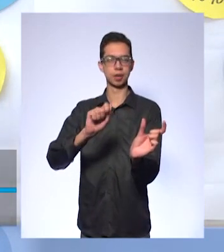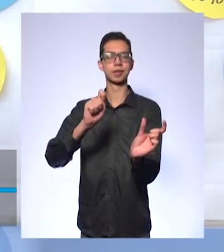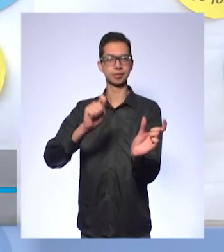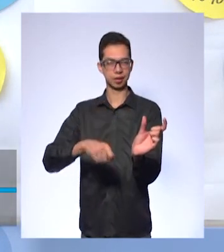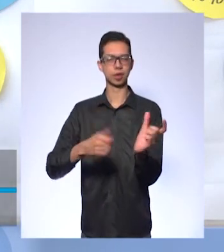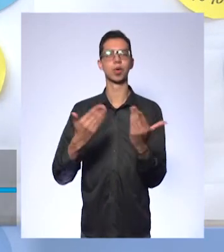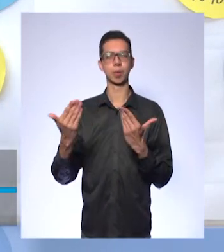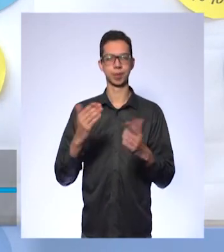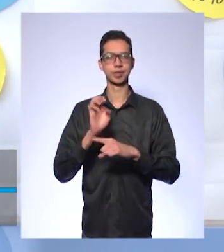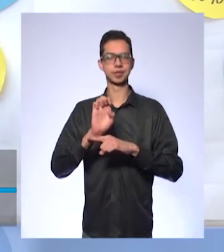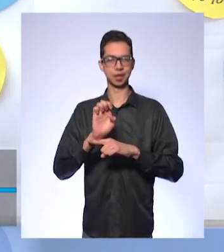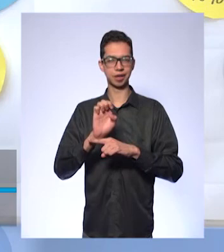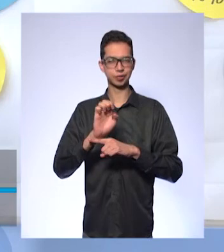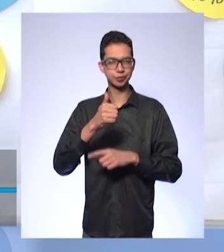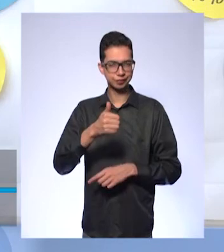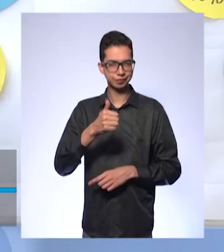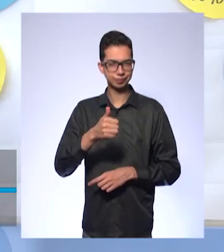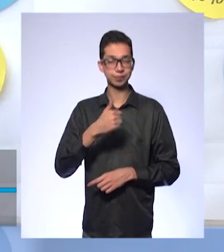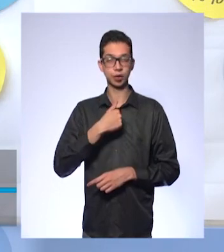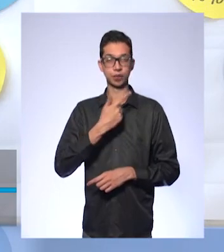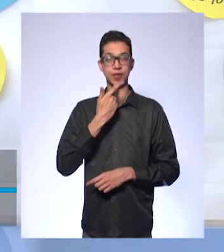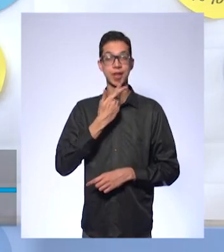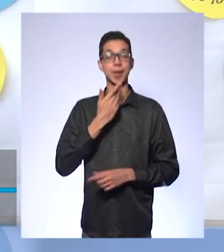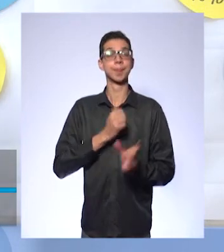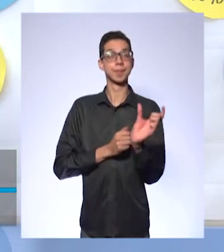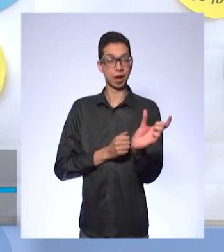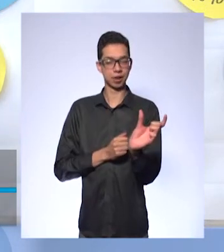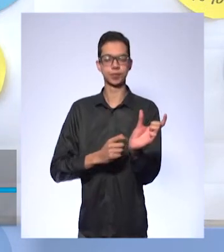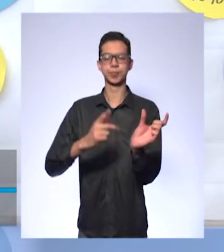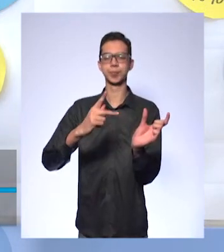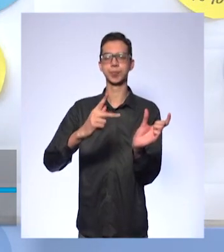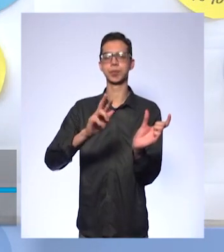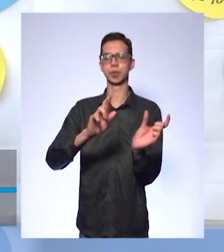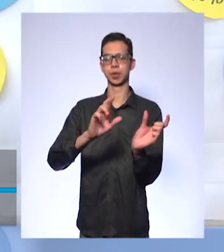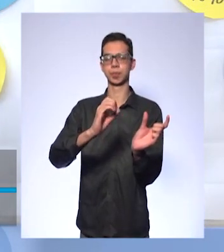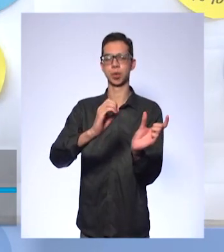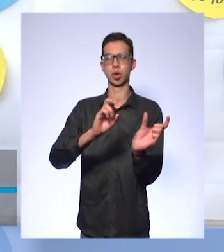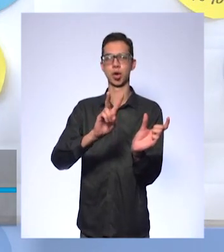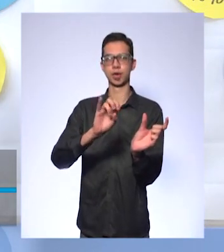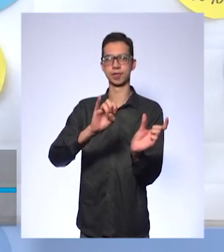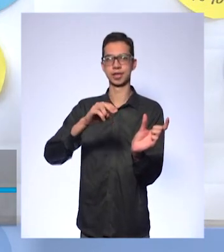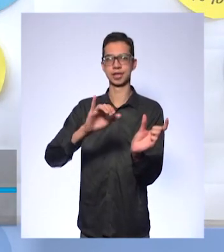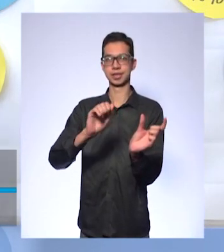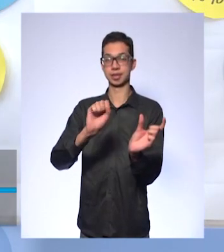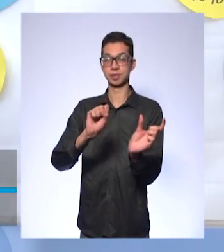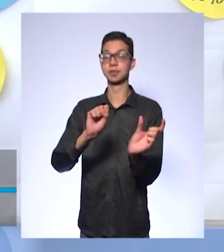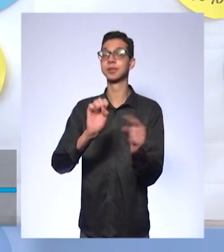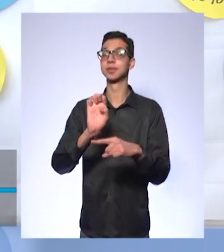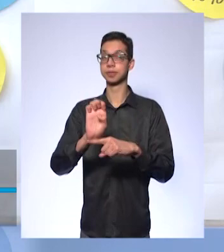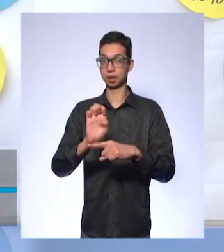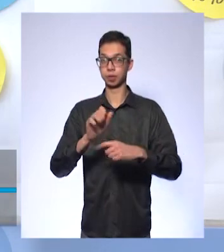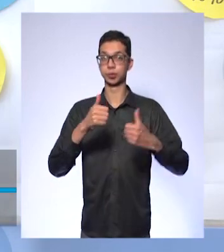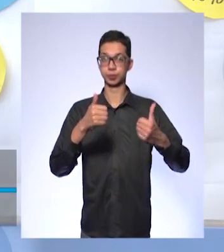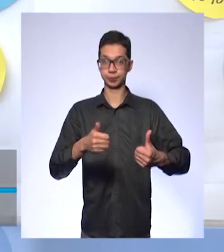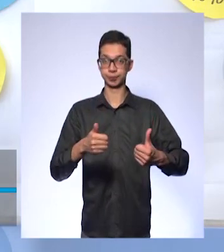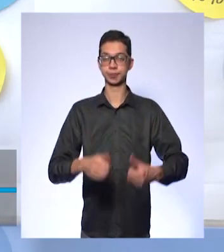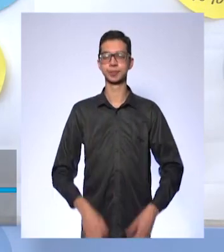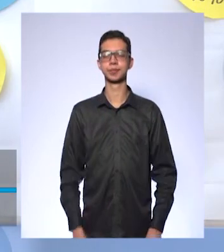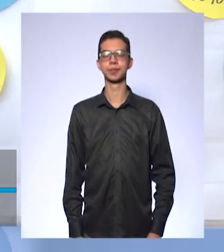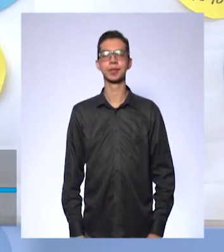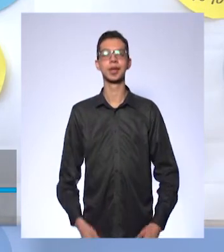estados, certo? Quando eu falar províncias, são estados, beleza? Vamos então para uma sequência